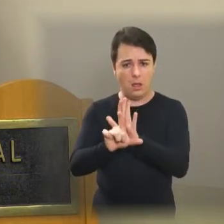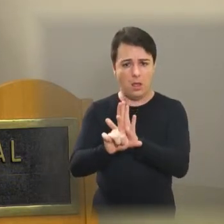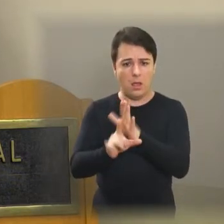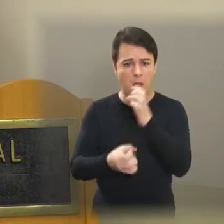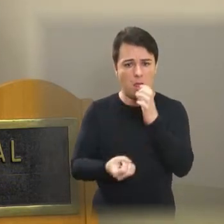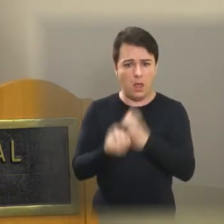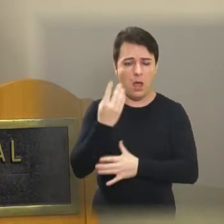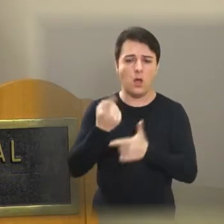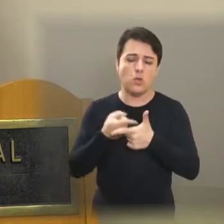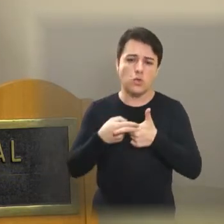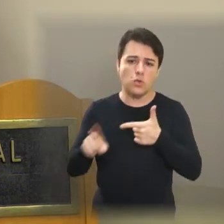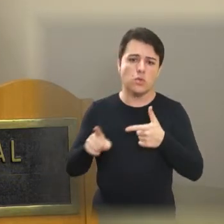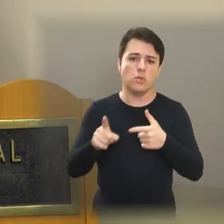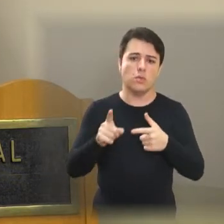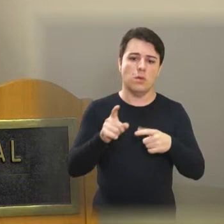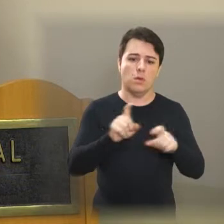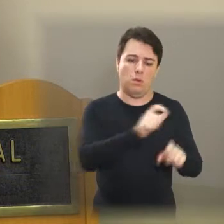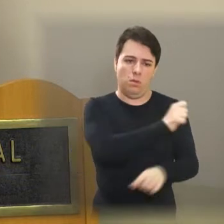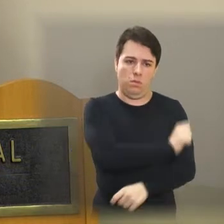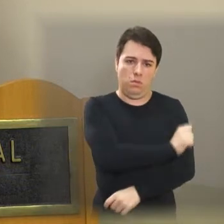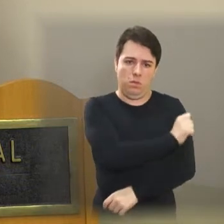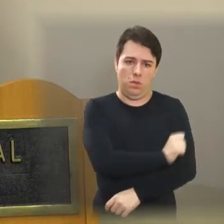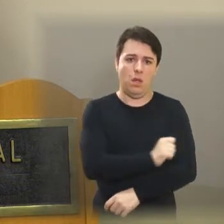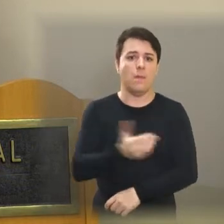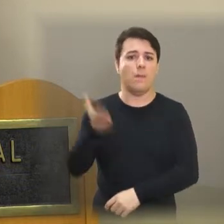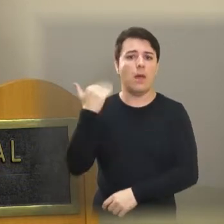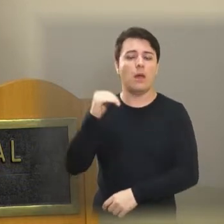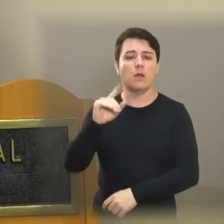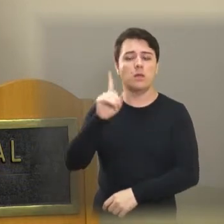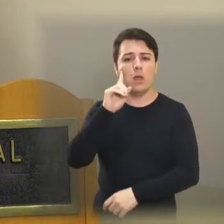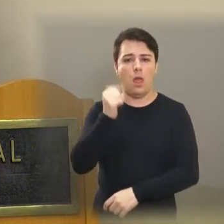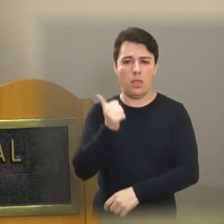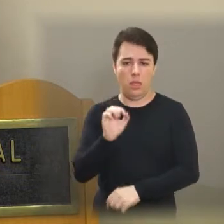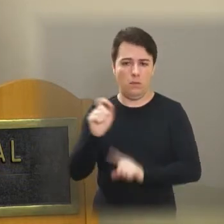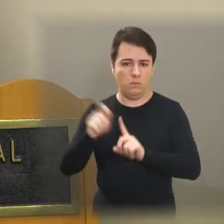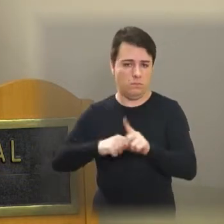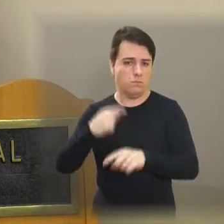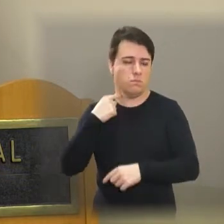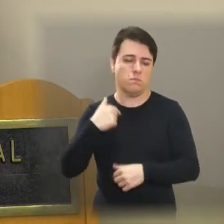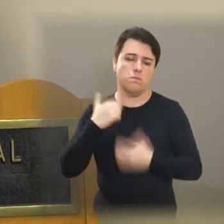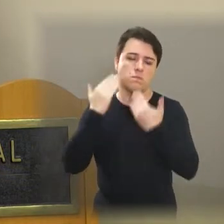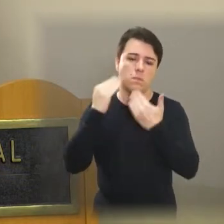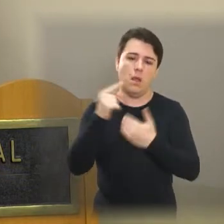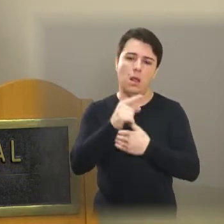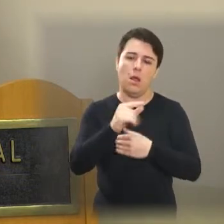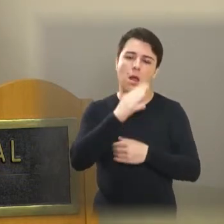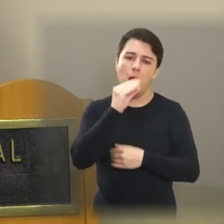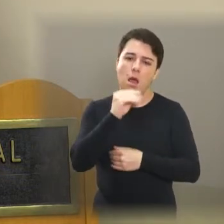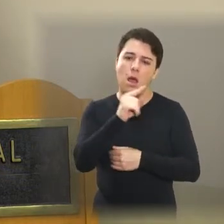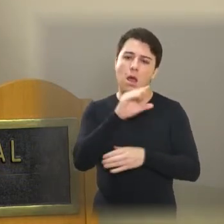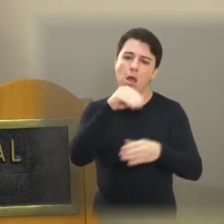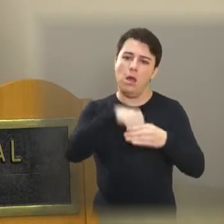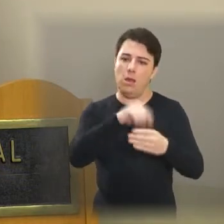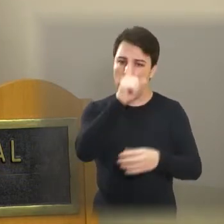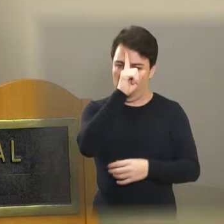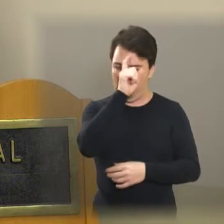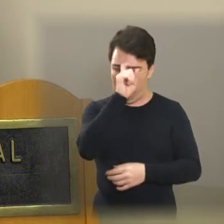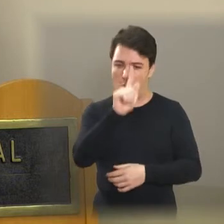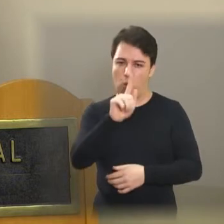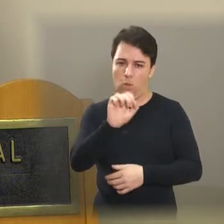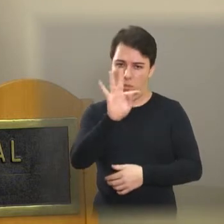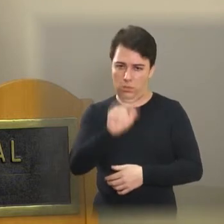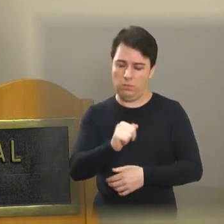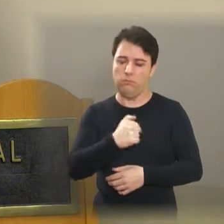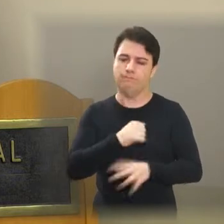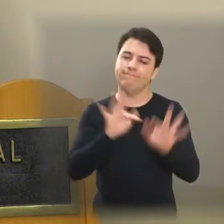obstetriz. Deu muita polêmica, é dia 10 de maio, né? Agradecer todos mesmos os funcionários da Gota de Leite, que eu fico muito contente